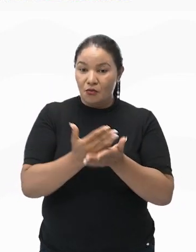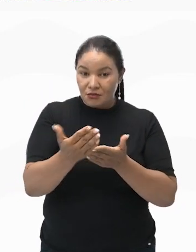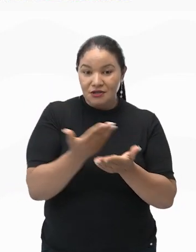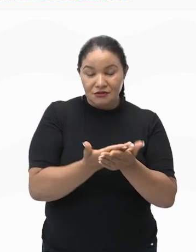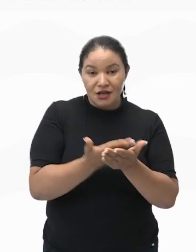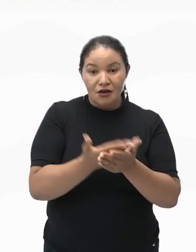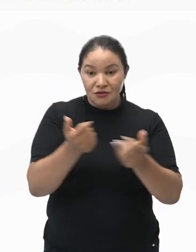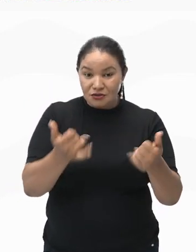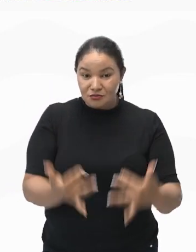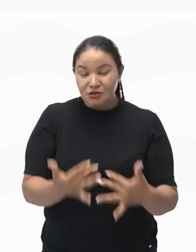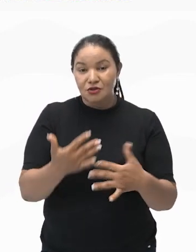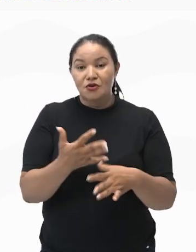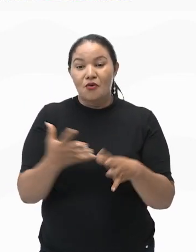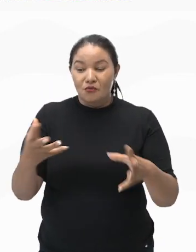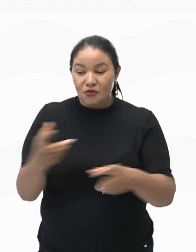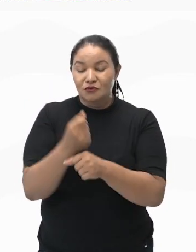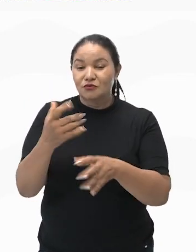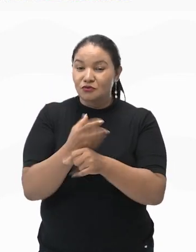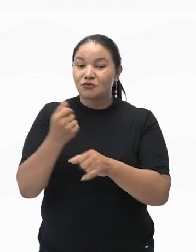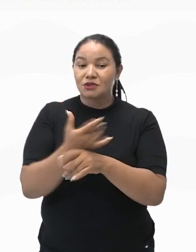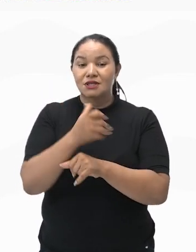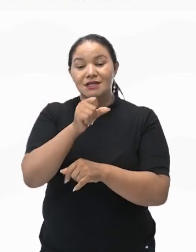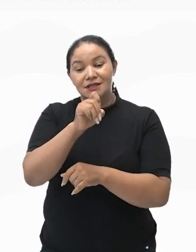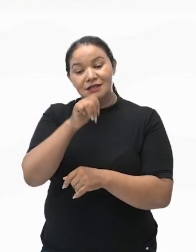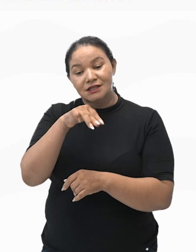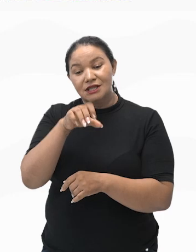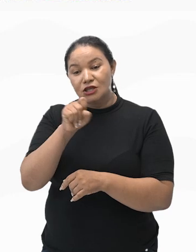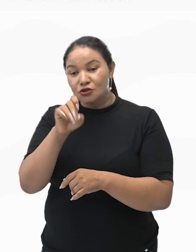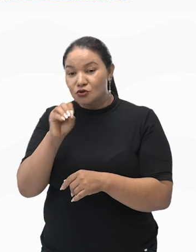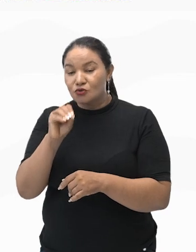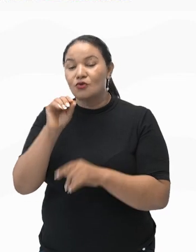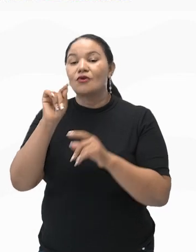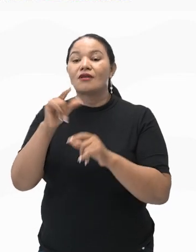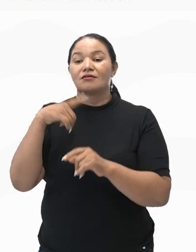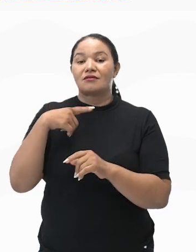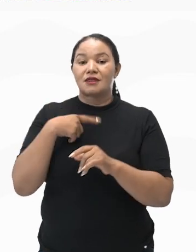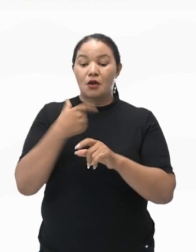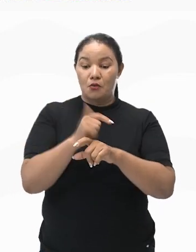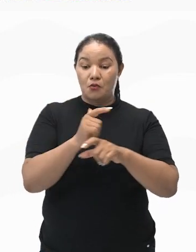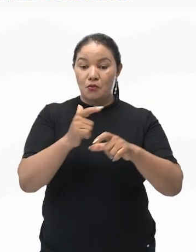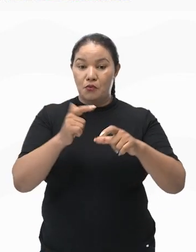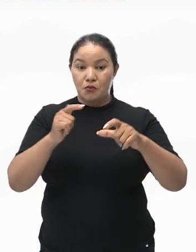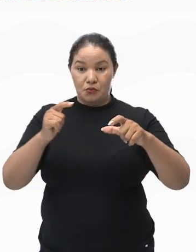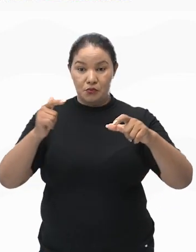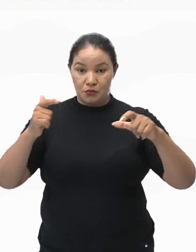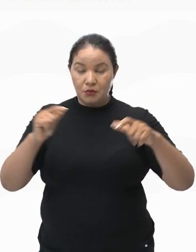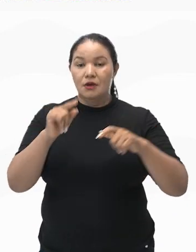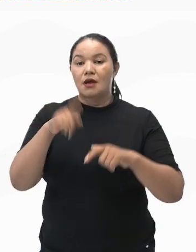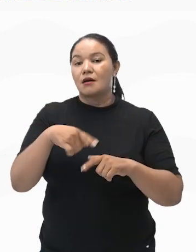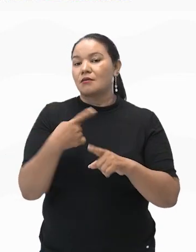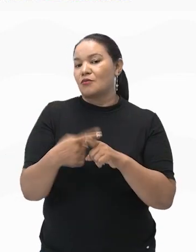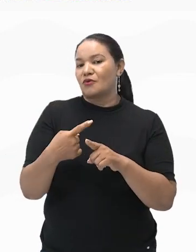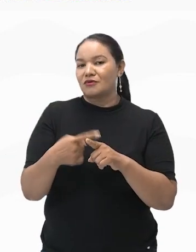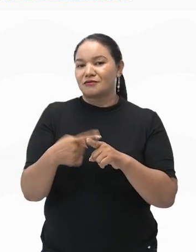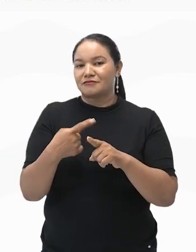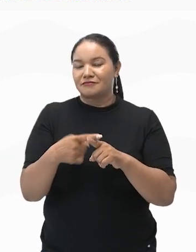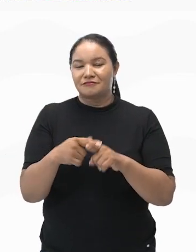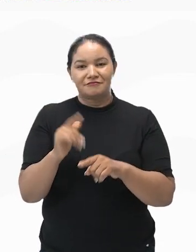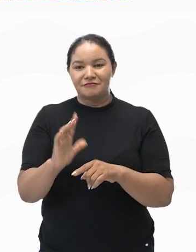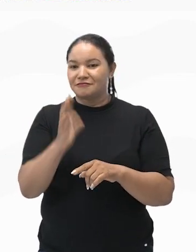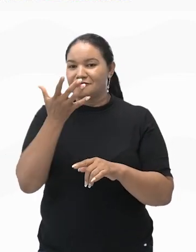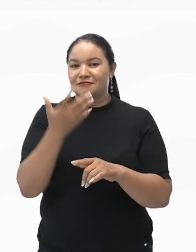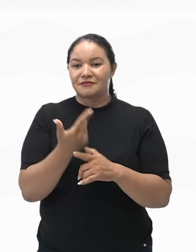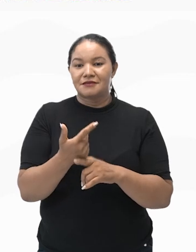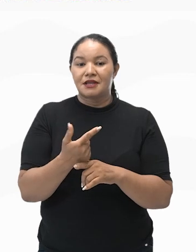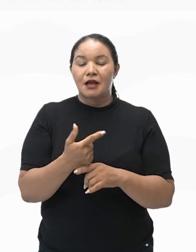né? A cada censo, Exato. a gente observa um crescimento. E muito disso se dá a partir de